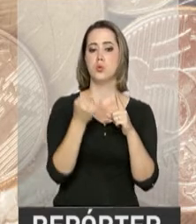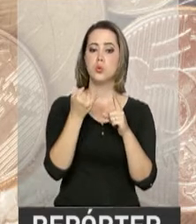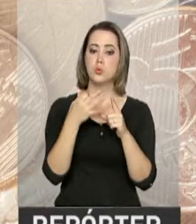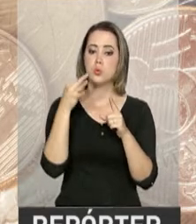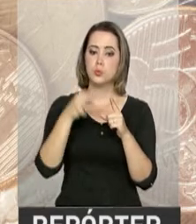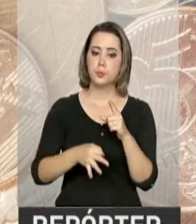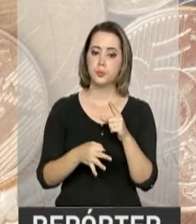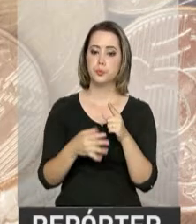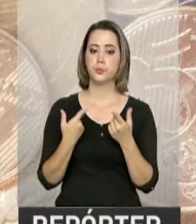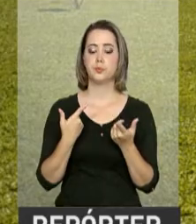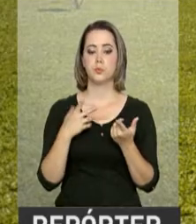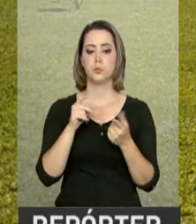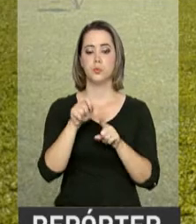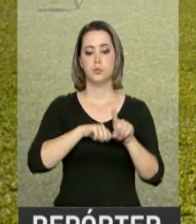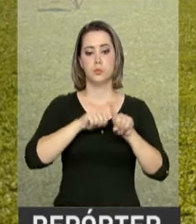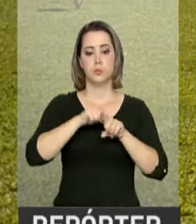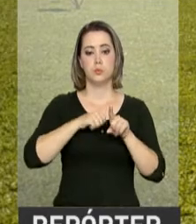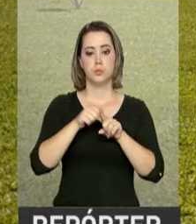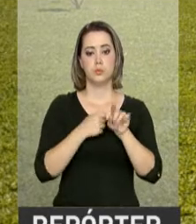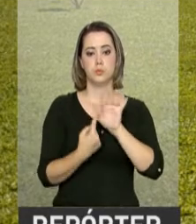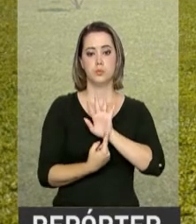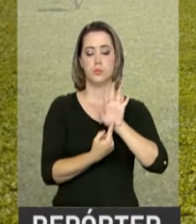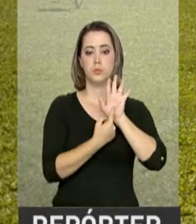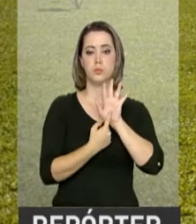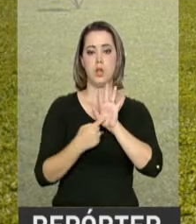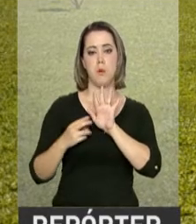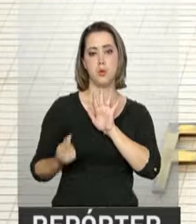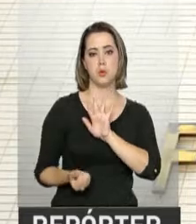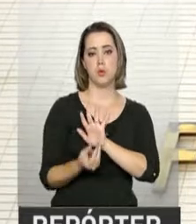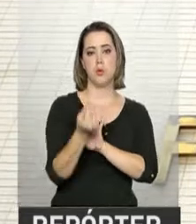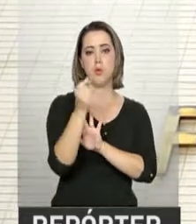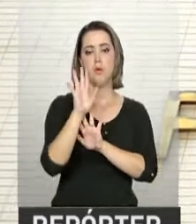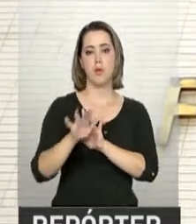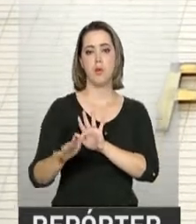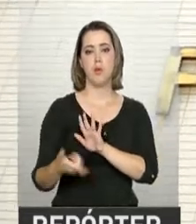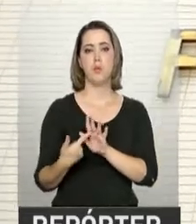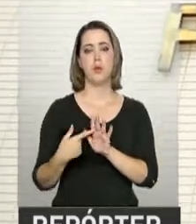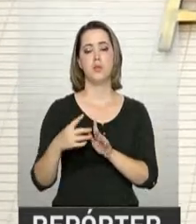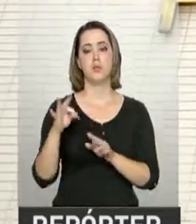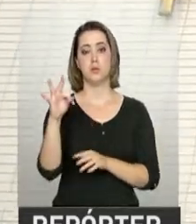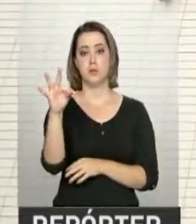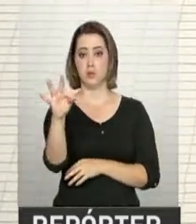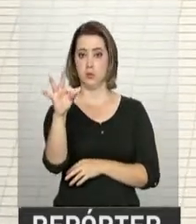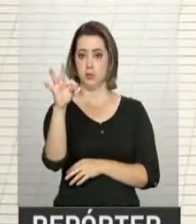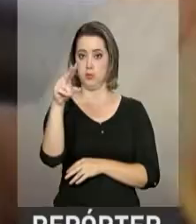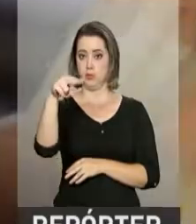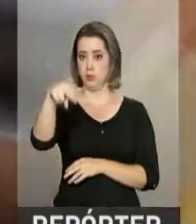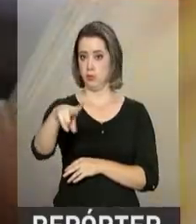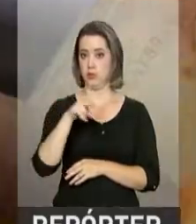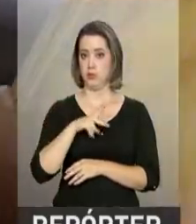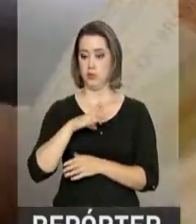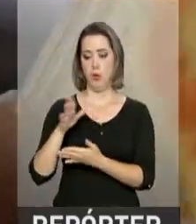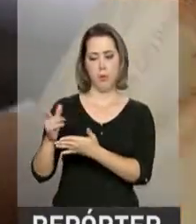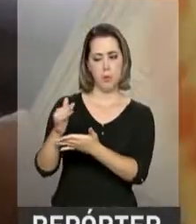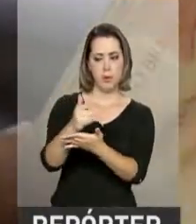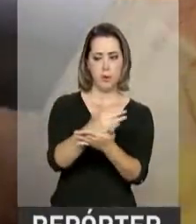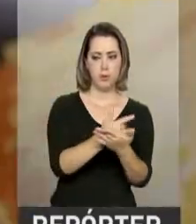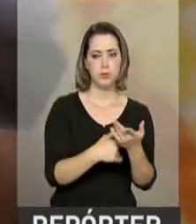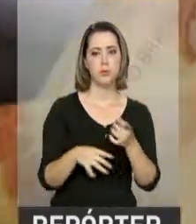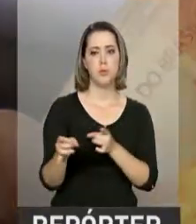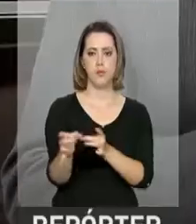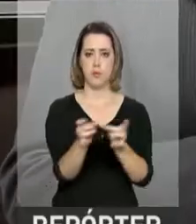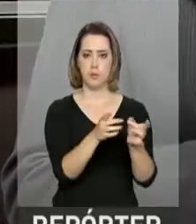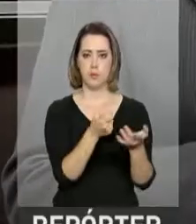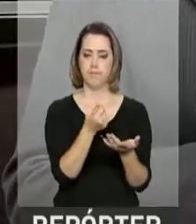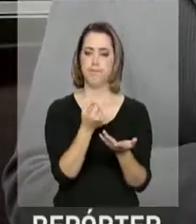mensalmente que vai refletir o custo mais baixo que o tesouro nacional tem para captar recursos no mercado financeiro